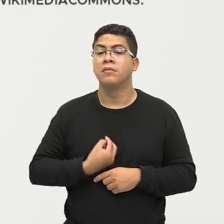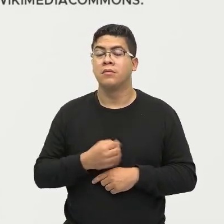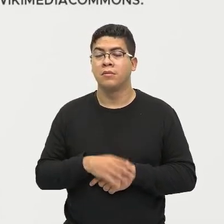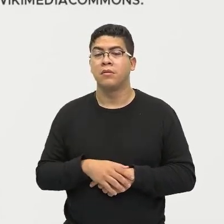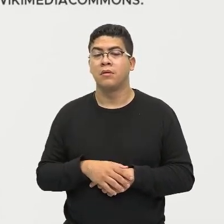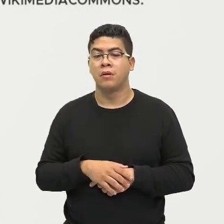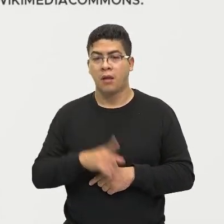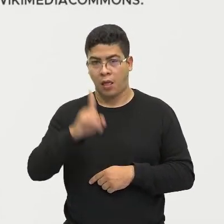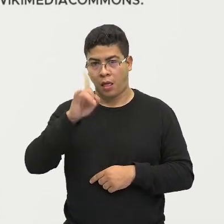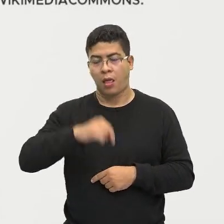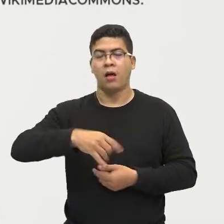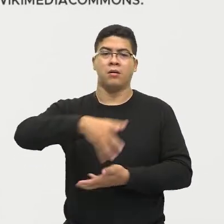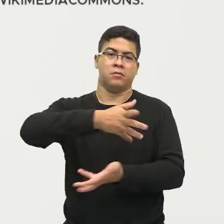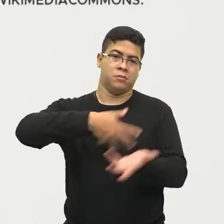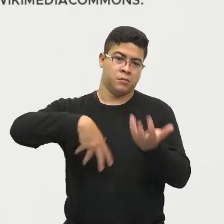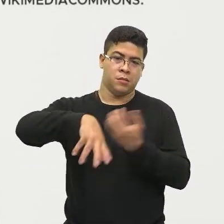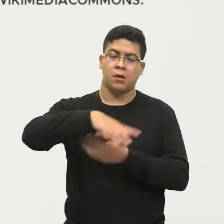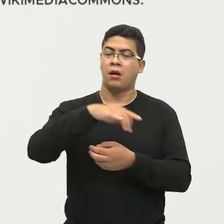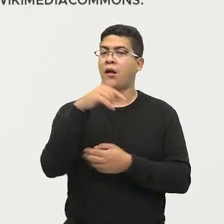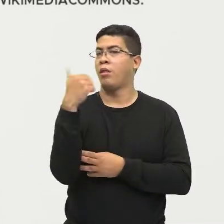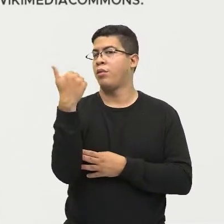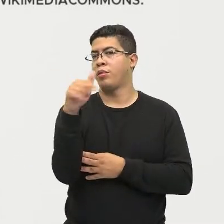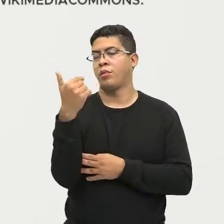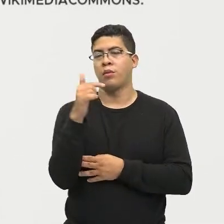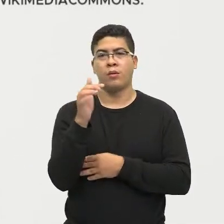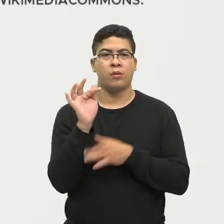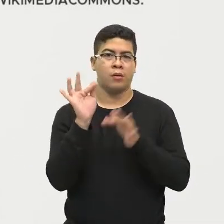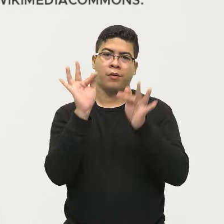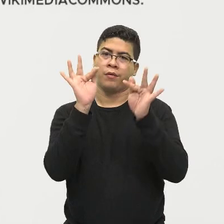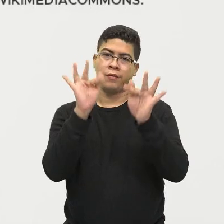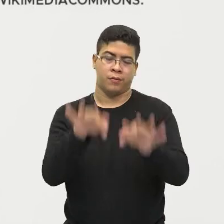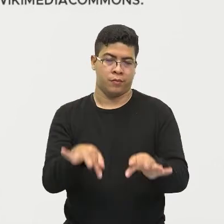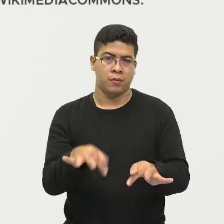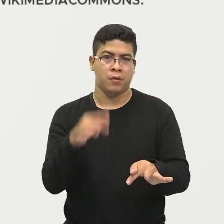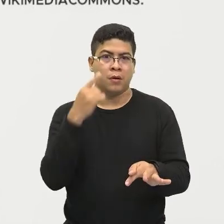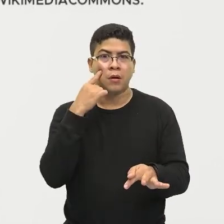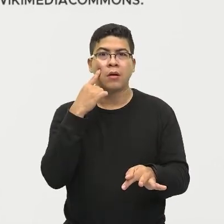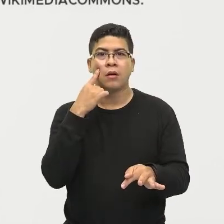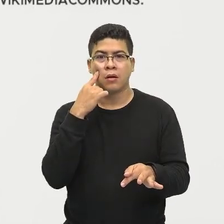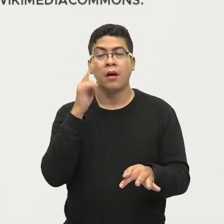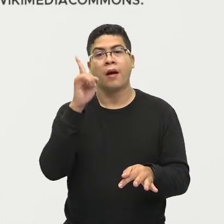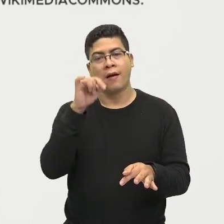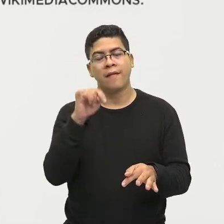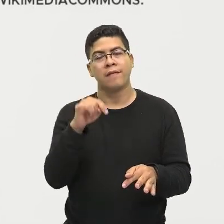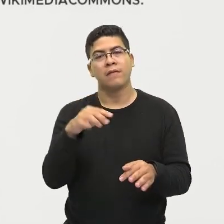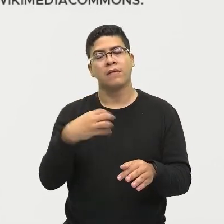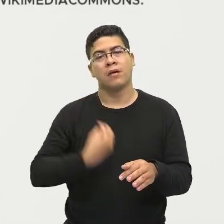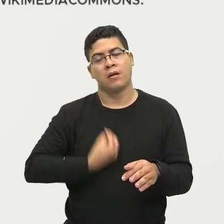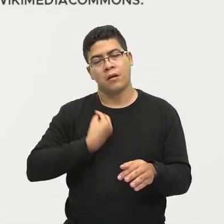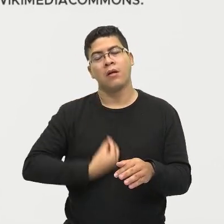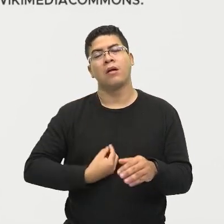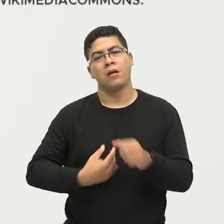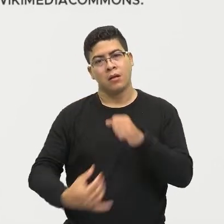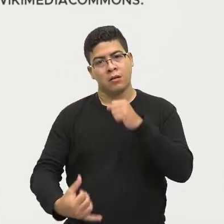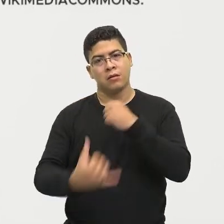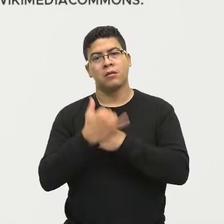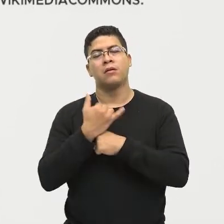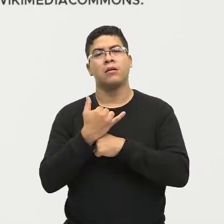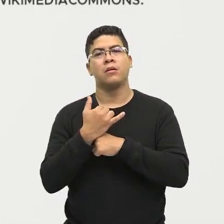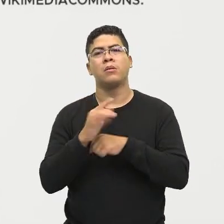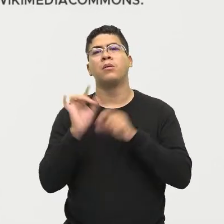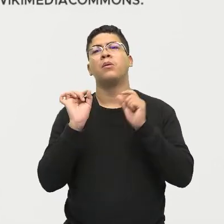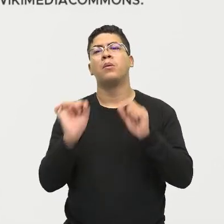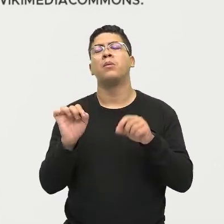uma agitação feroz e sem finalidade, que a vida é traição. O que será que ele